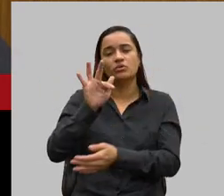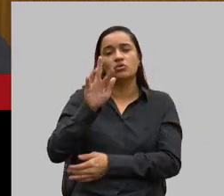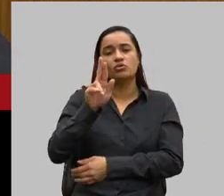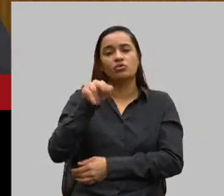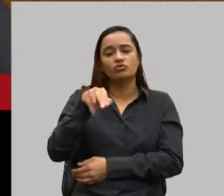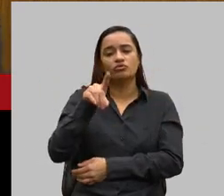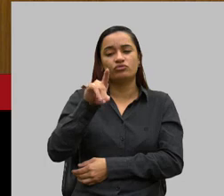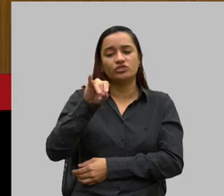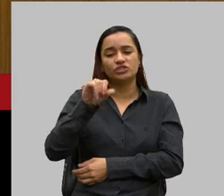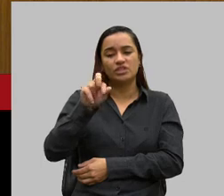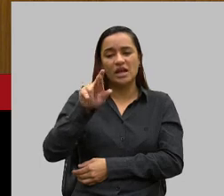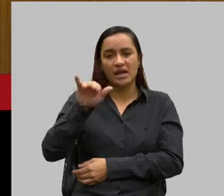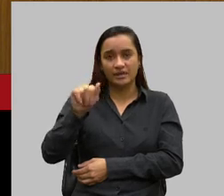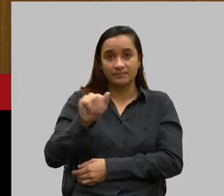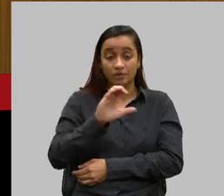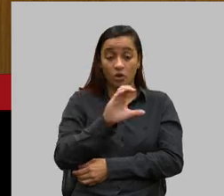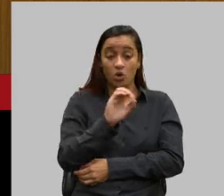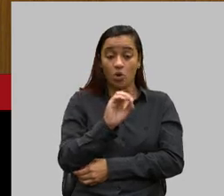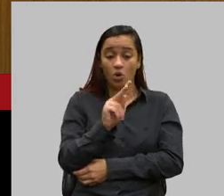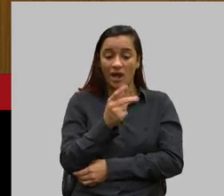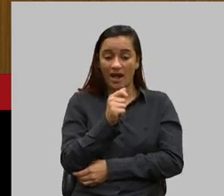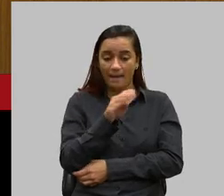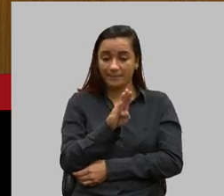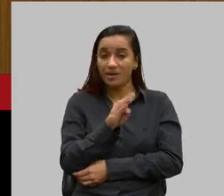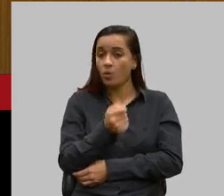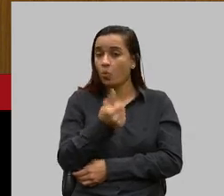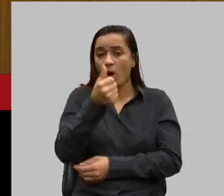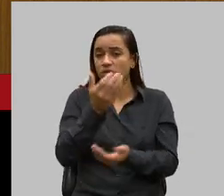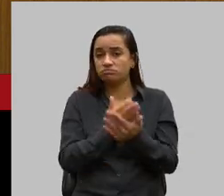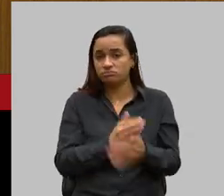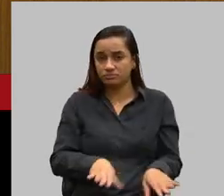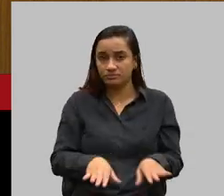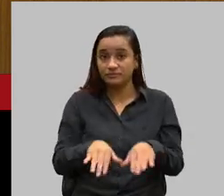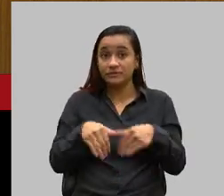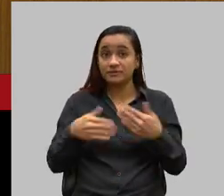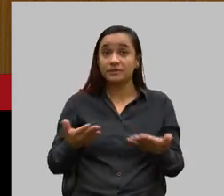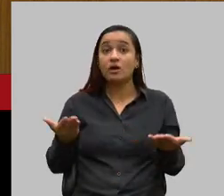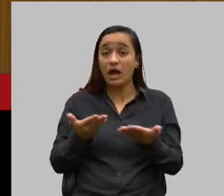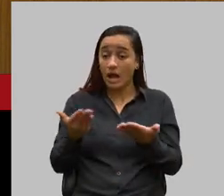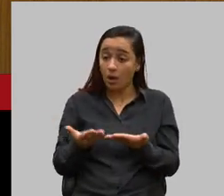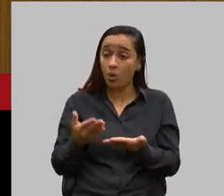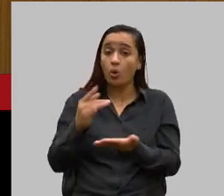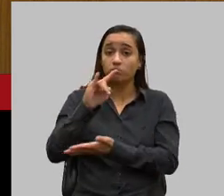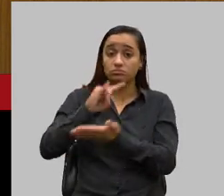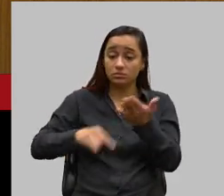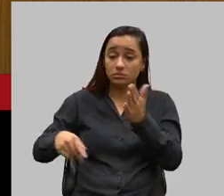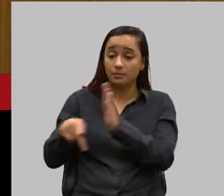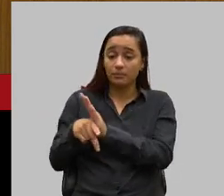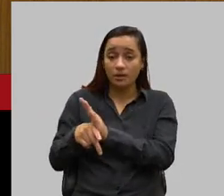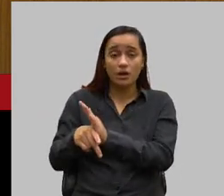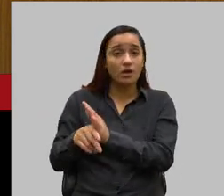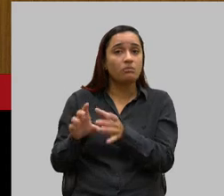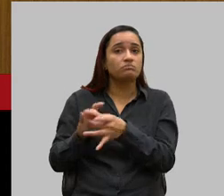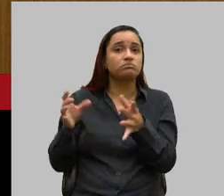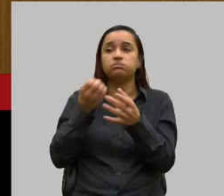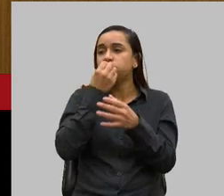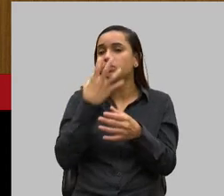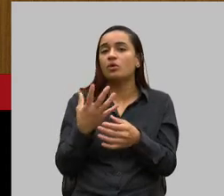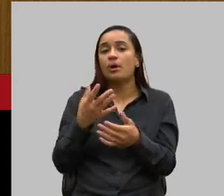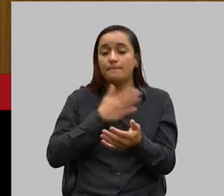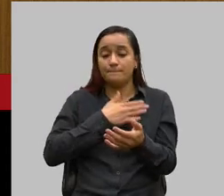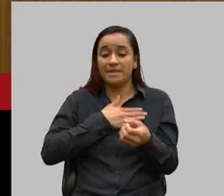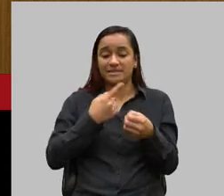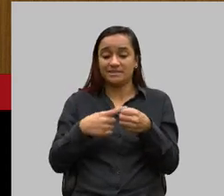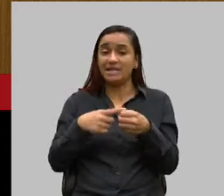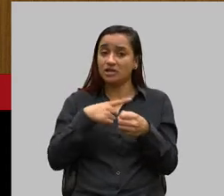inexistente e o estado de Minas Gerais é um agente de transformação sobretudo na área Habitacional na minha cidade tem vários loteamentos